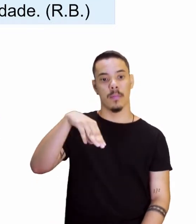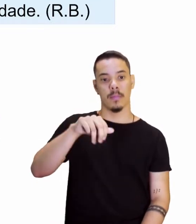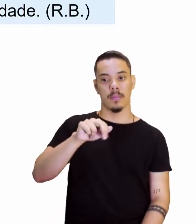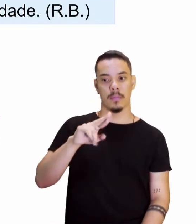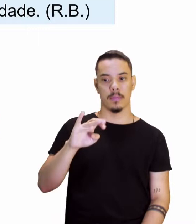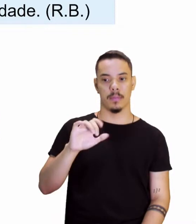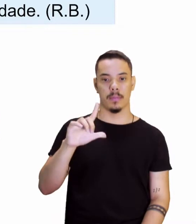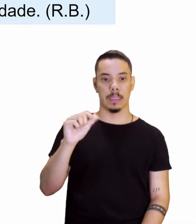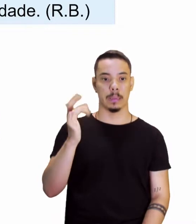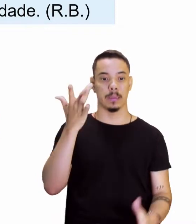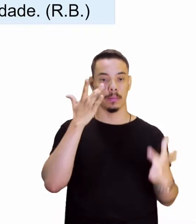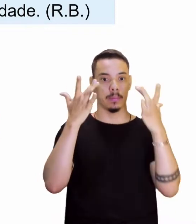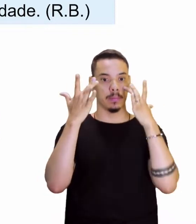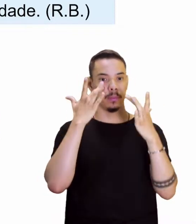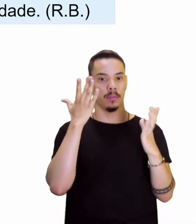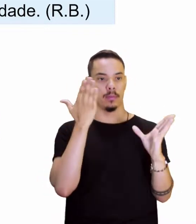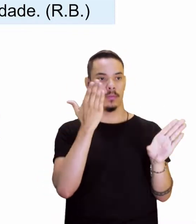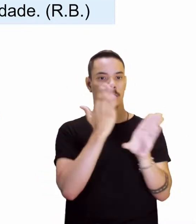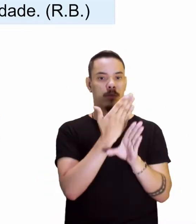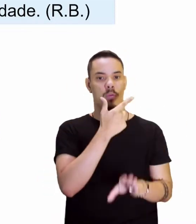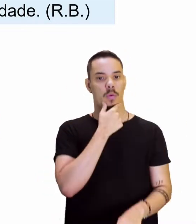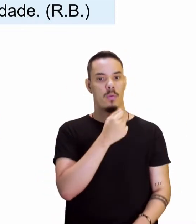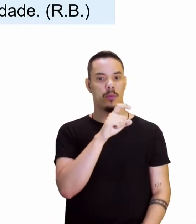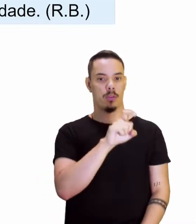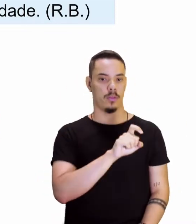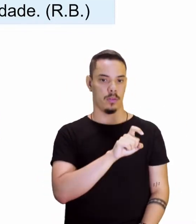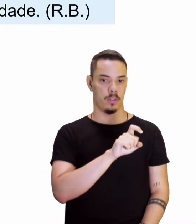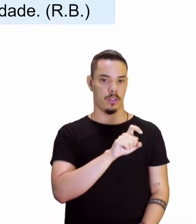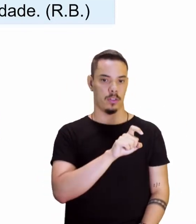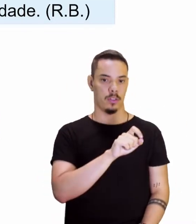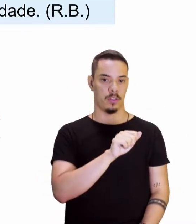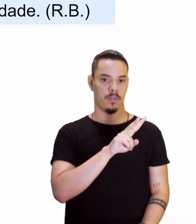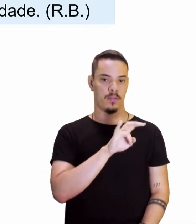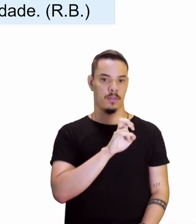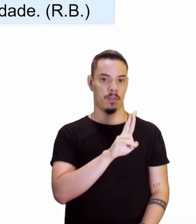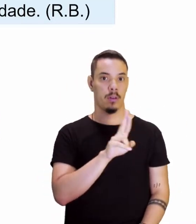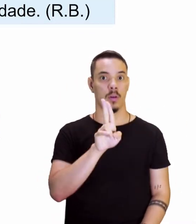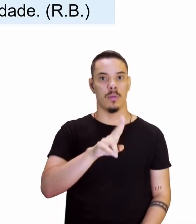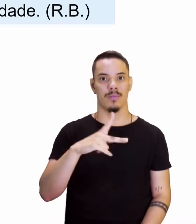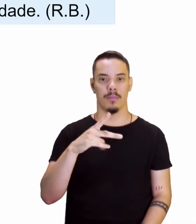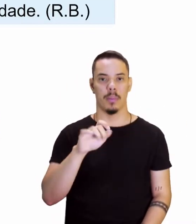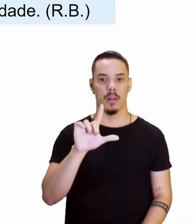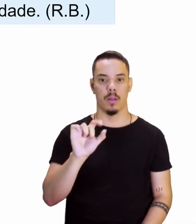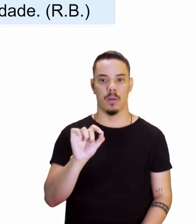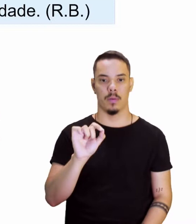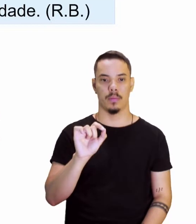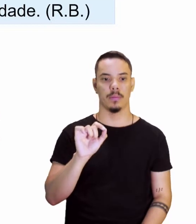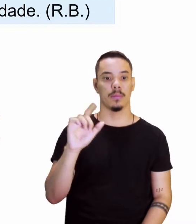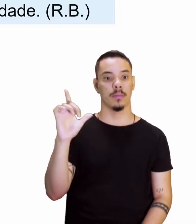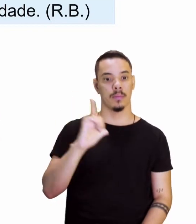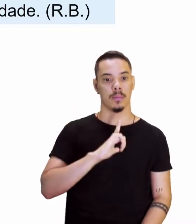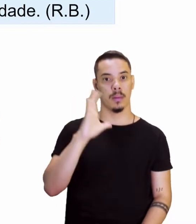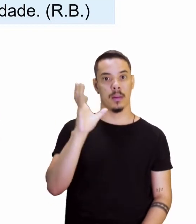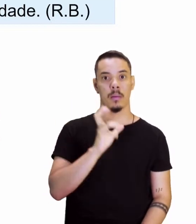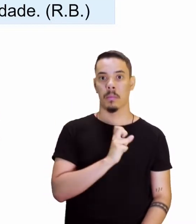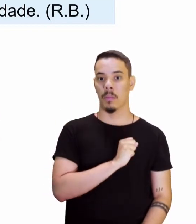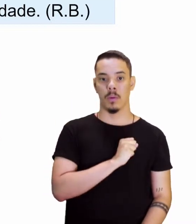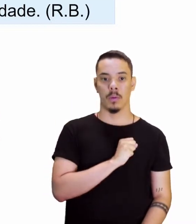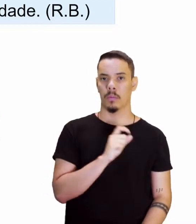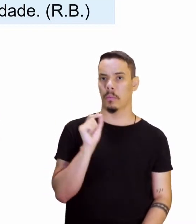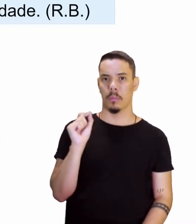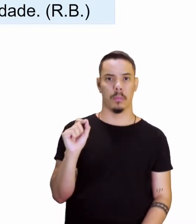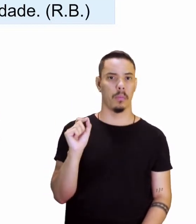Então, aqui também fez o uso do quê? De outra preposição. Tem o amor, aí vem amor a